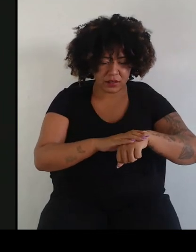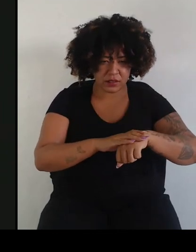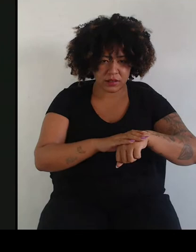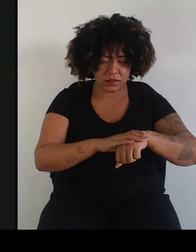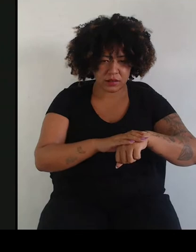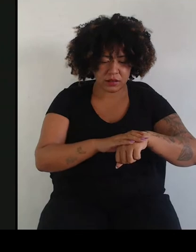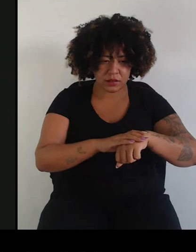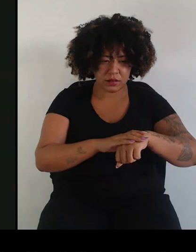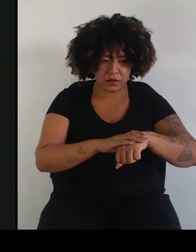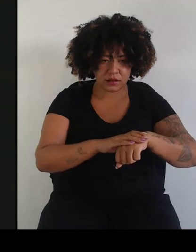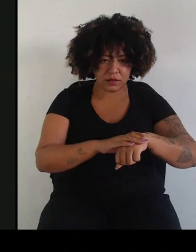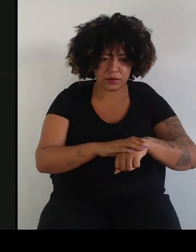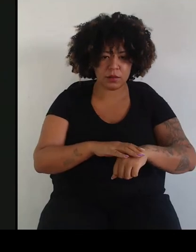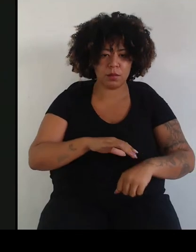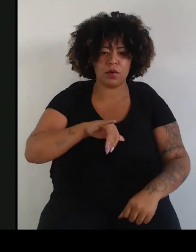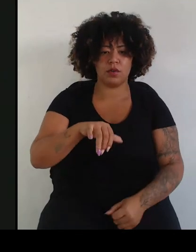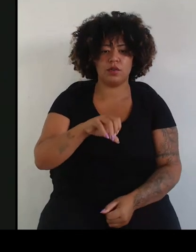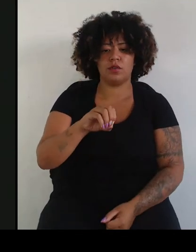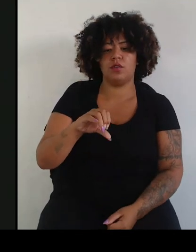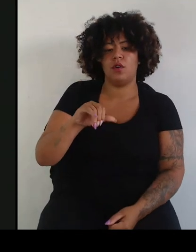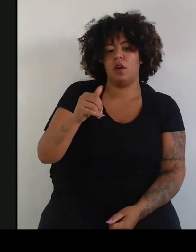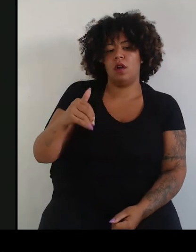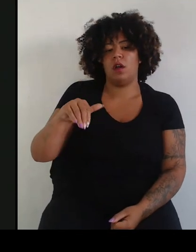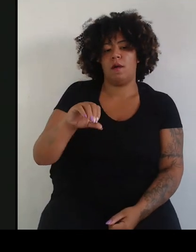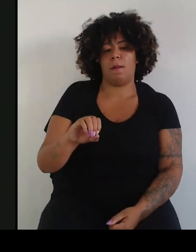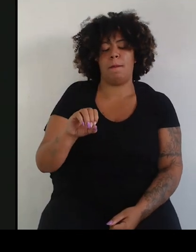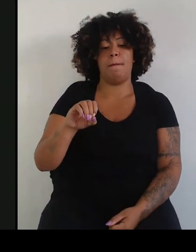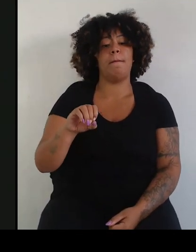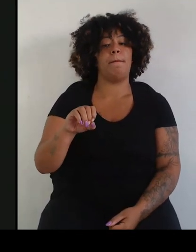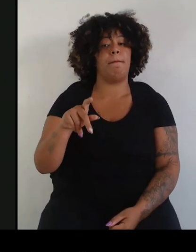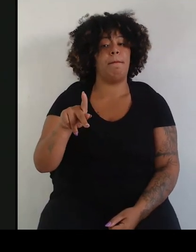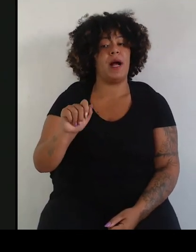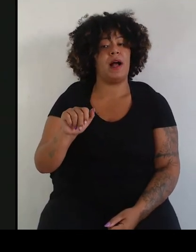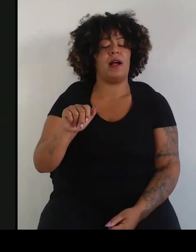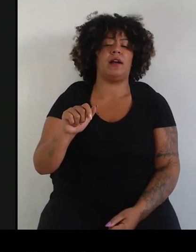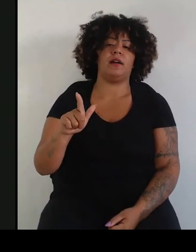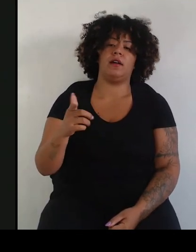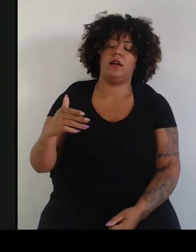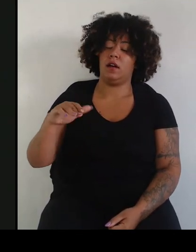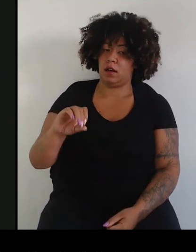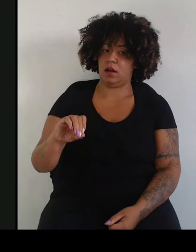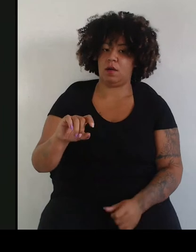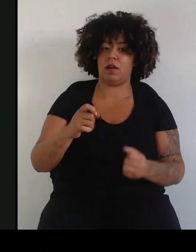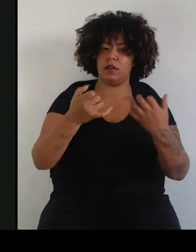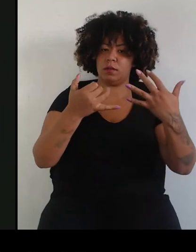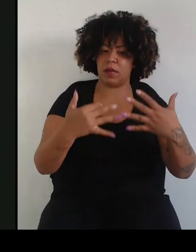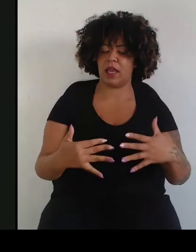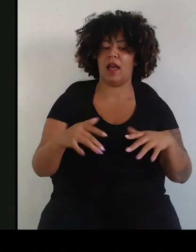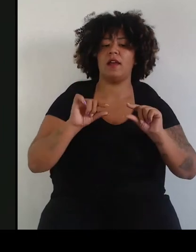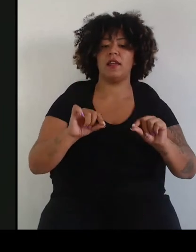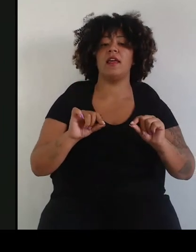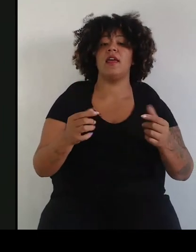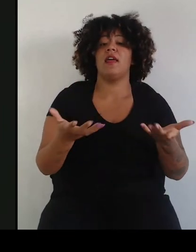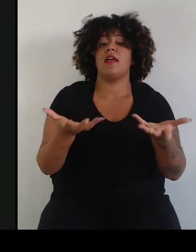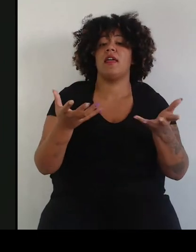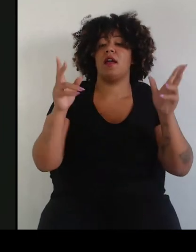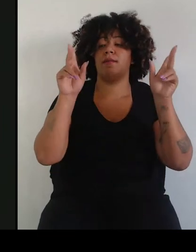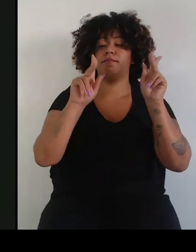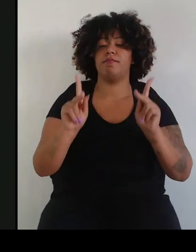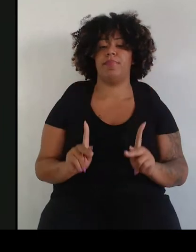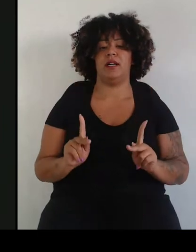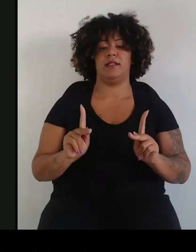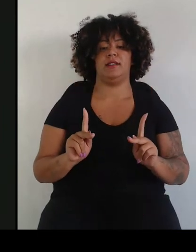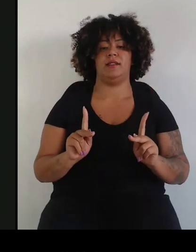facão que seria uma forma de indicar civilização bom é